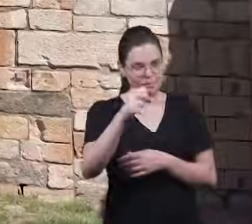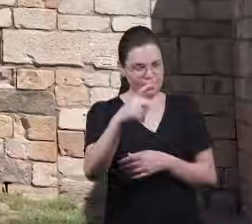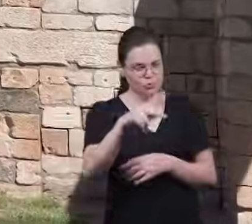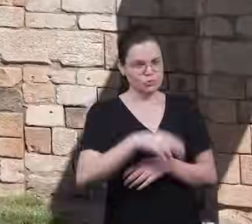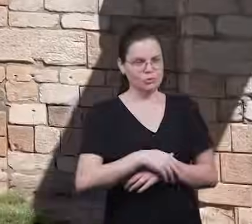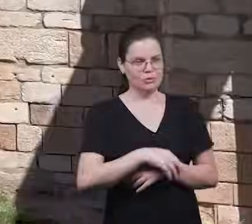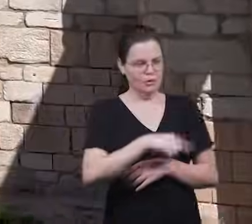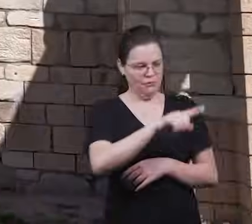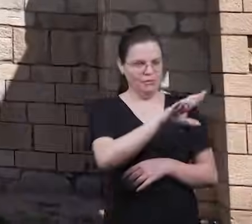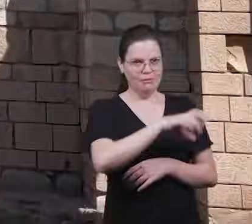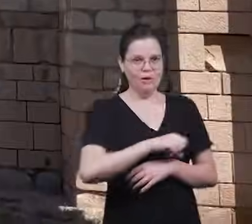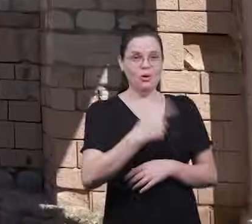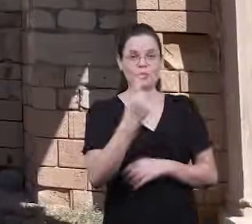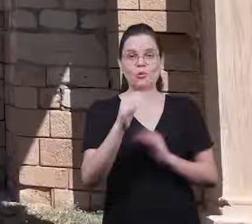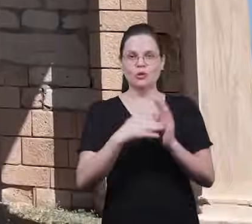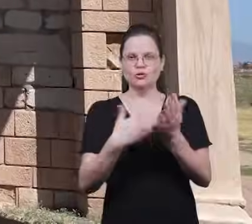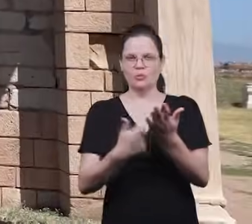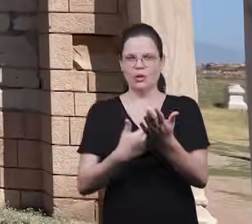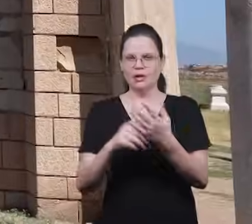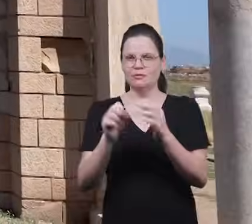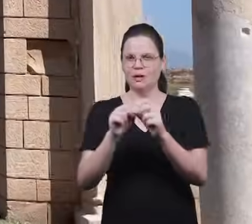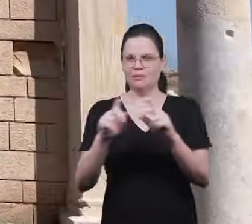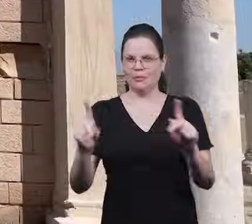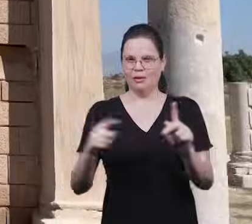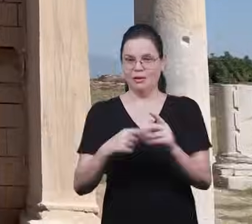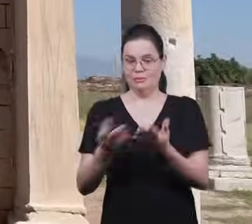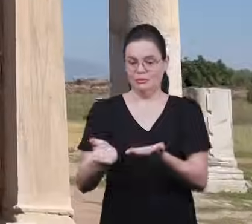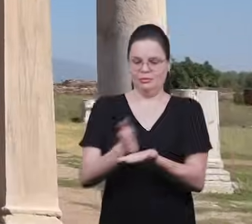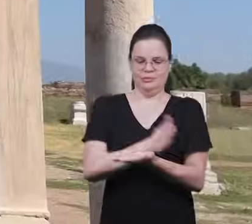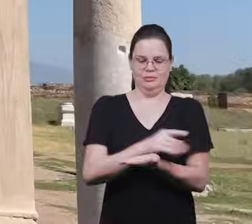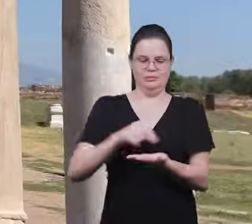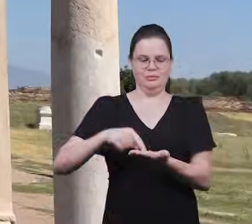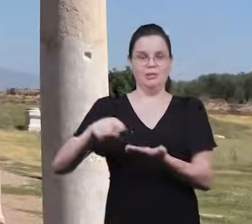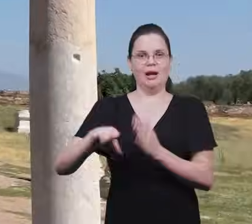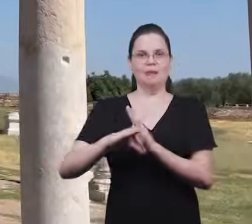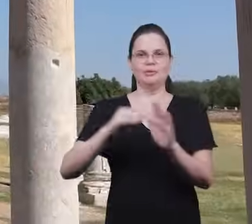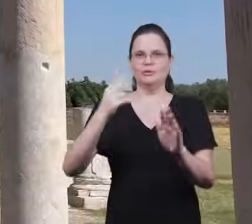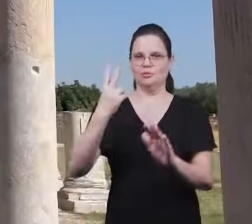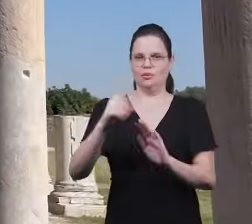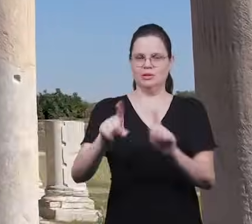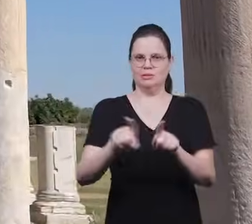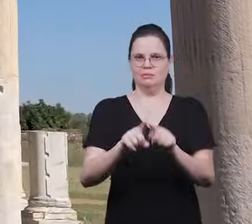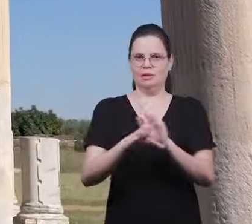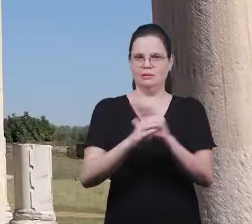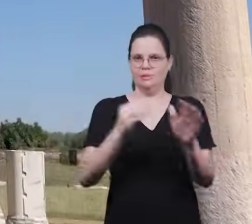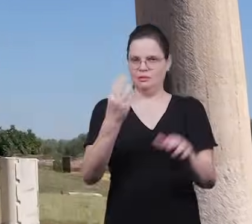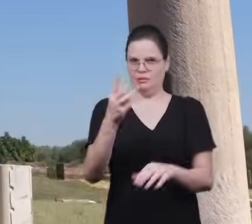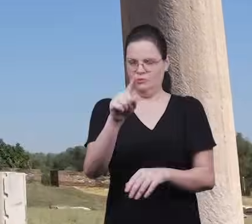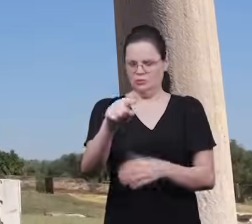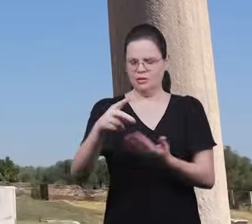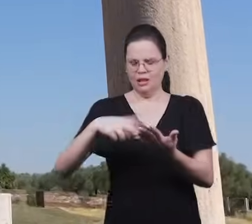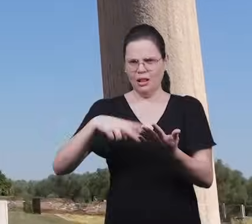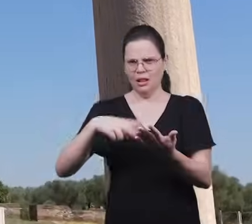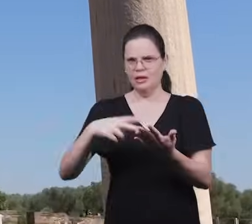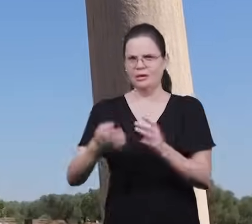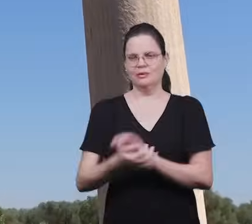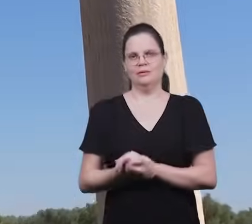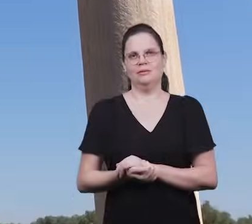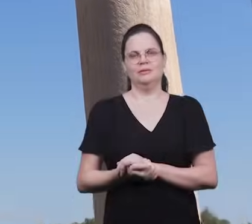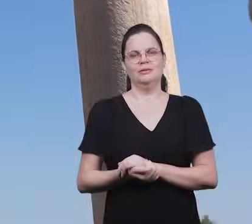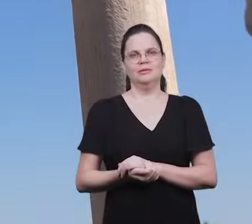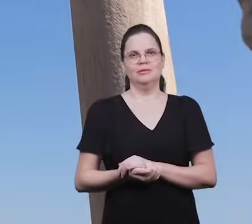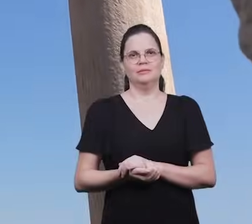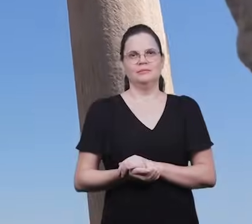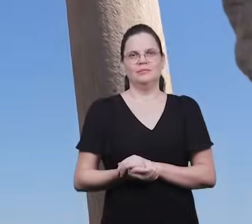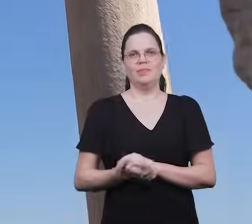Bíblia. Apocalipse é o último livro. Abre. Apocalipse capítulo 2, capítulos 2 e 3. Né? A primeira parte do capítulo 3